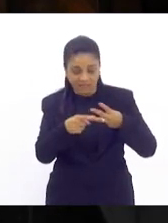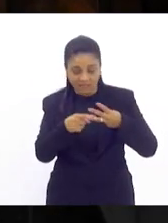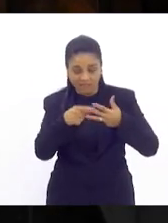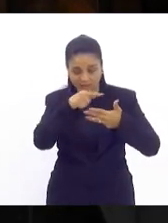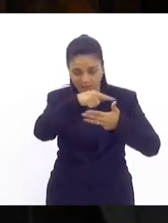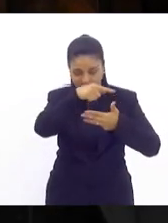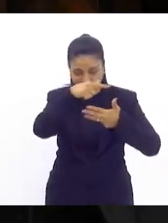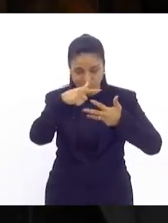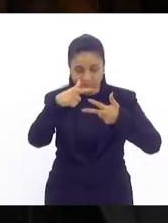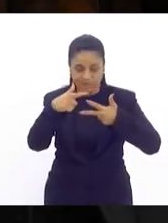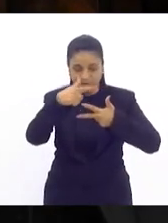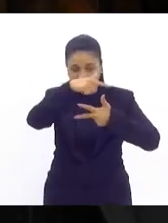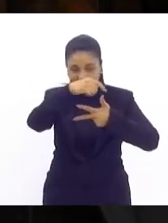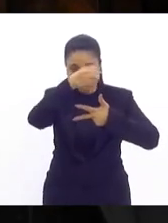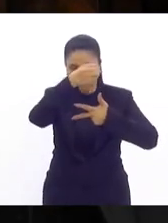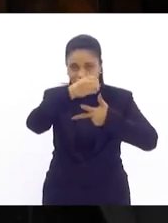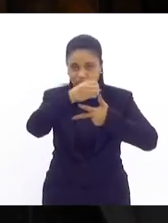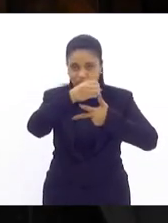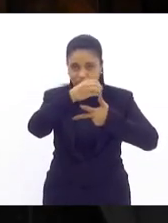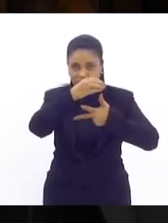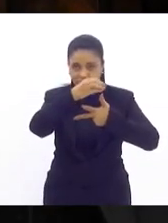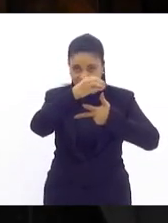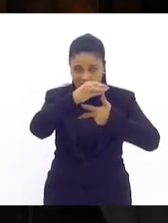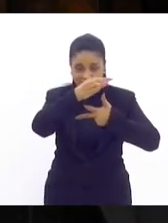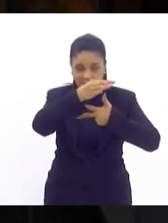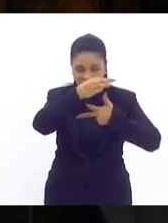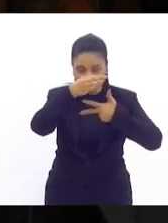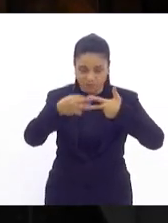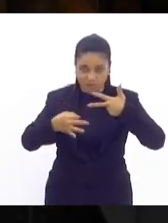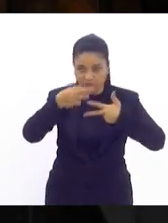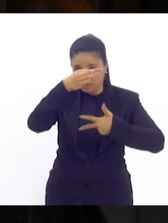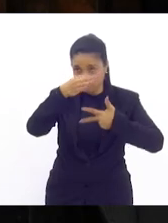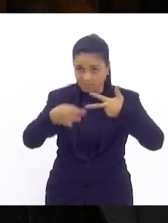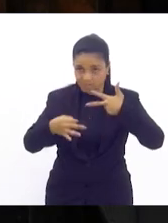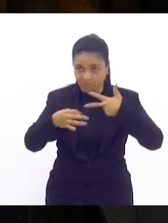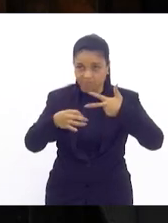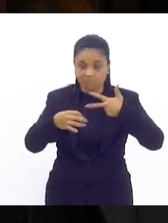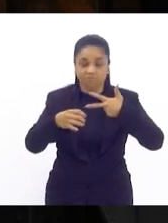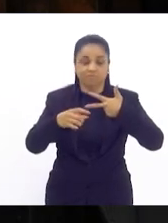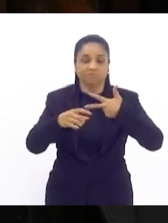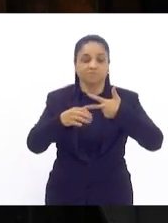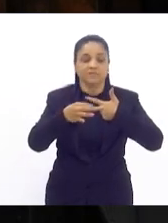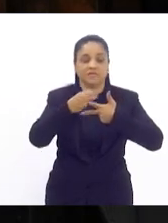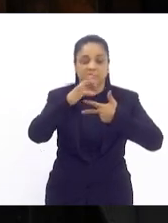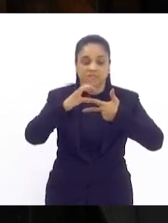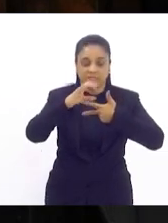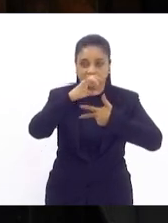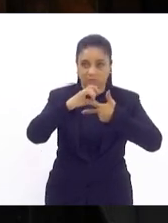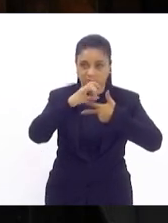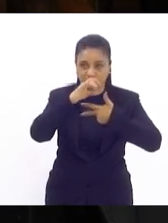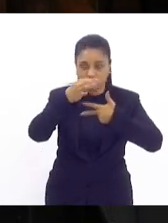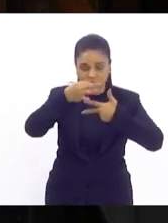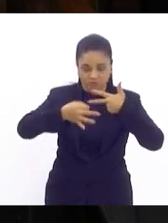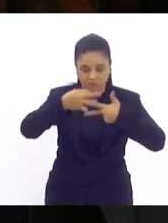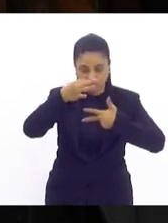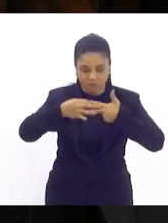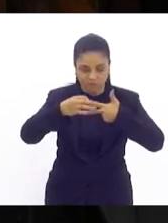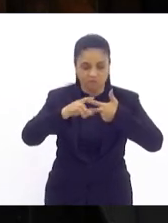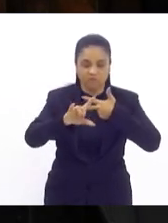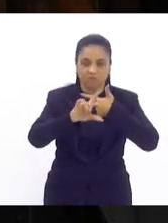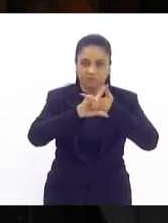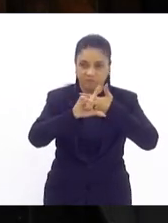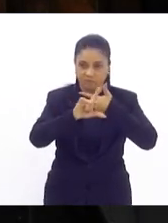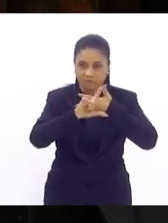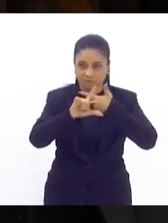foram instituídas nas cartas das democracias Poder Executivo poder legislativo e Poder